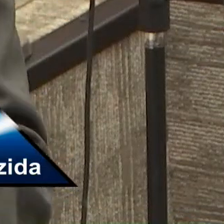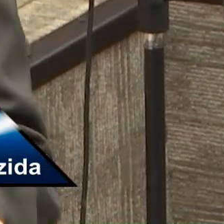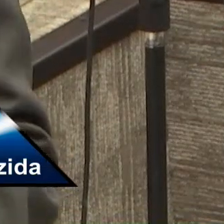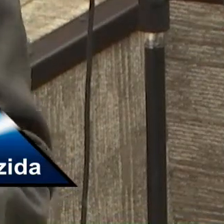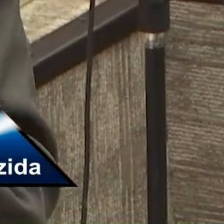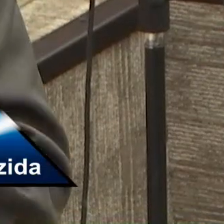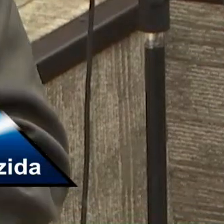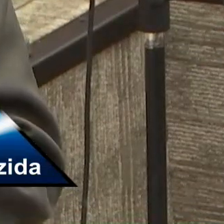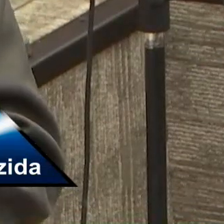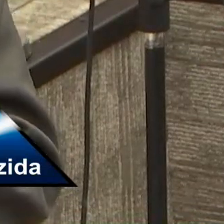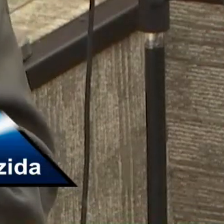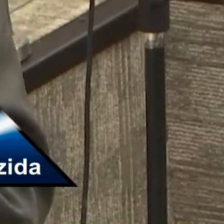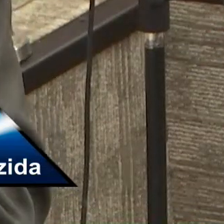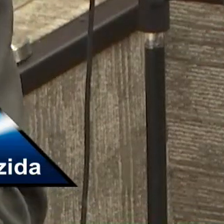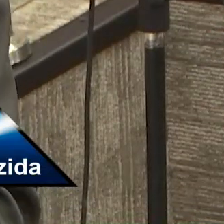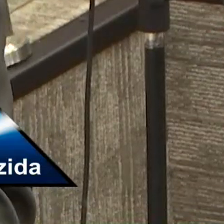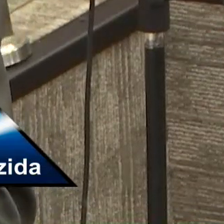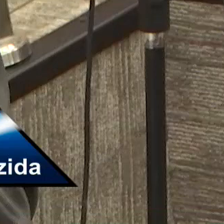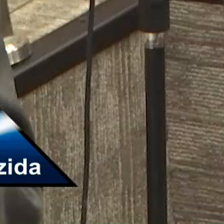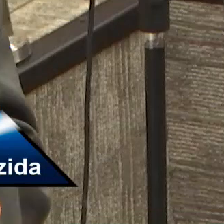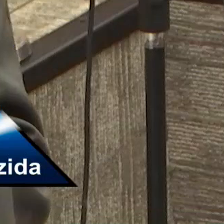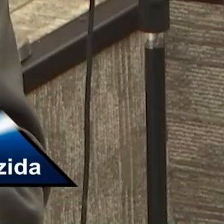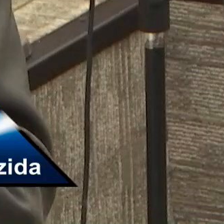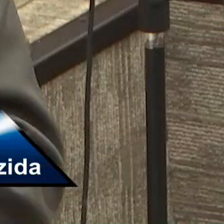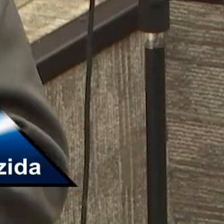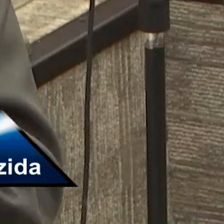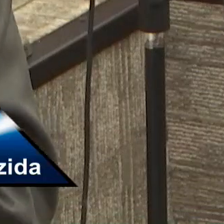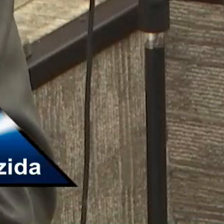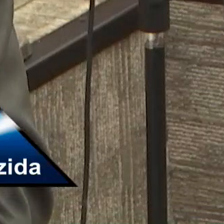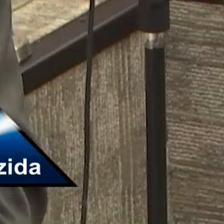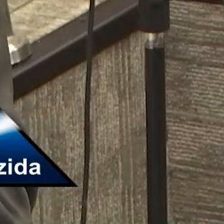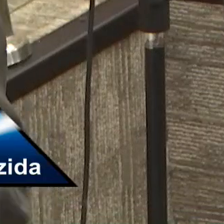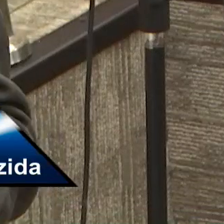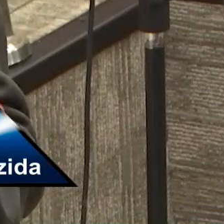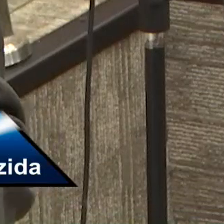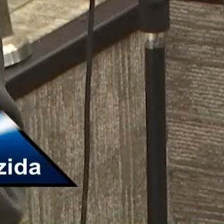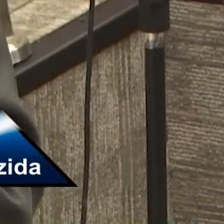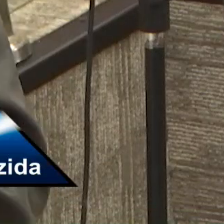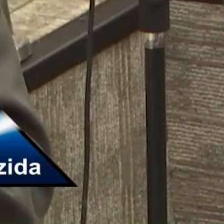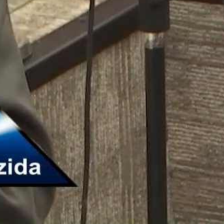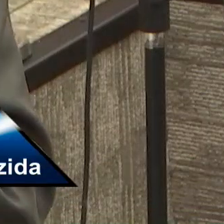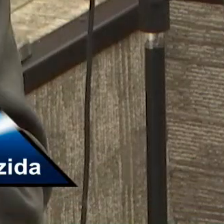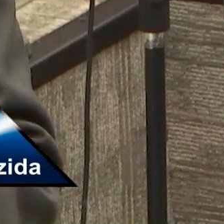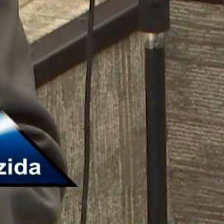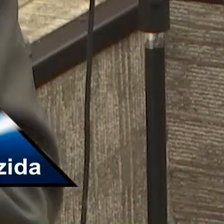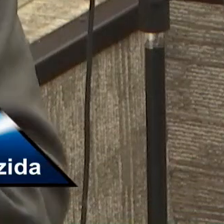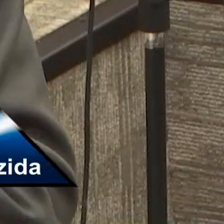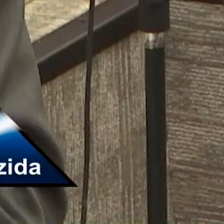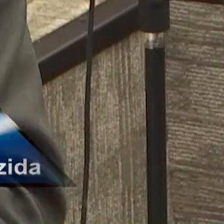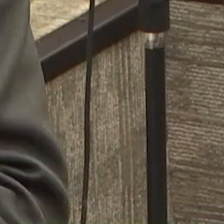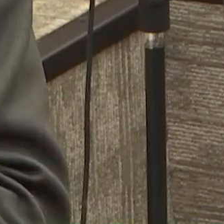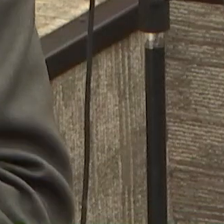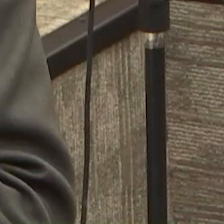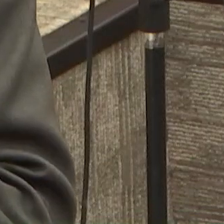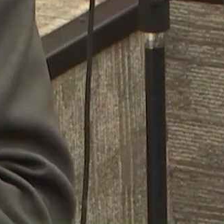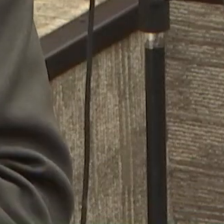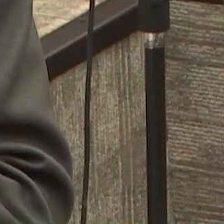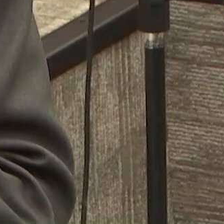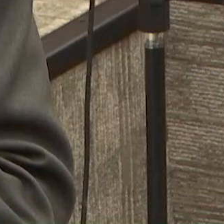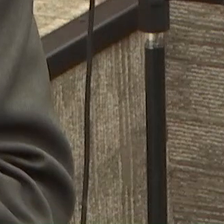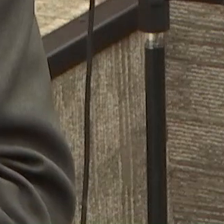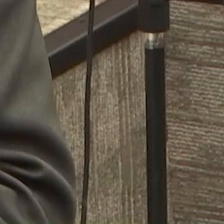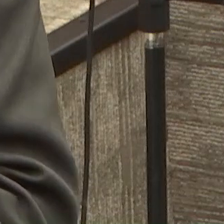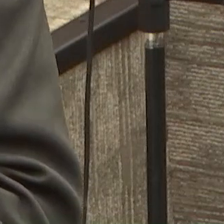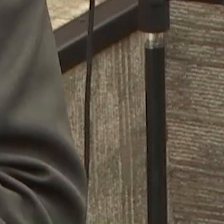alguns projetos que foi de minha autoria do vereador cirilo para que nós possamos cada vez mais incluir os autistas e várias palestras